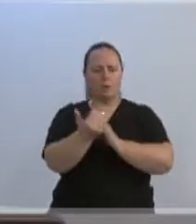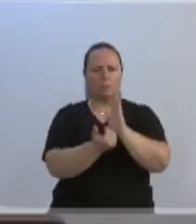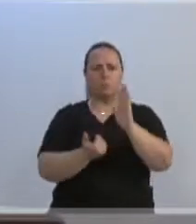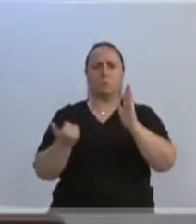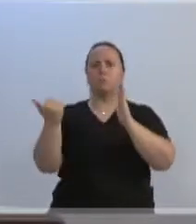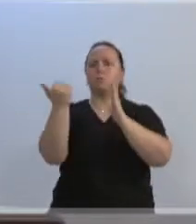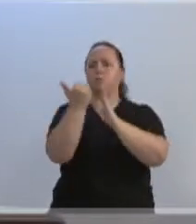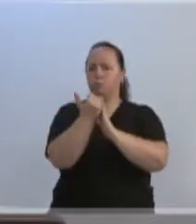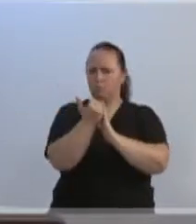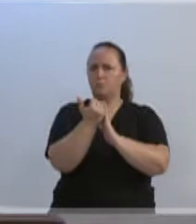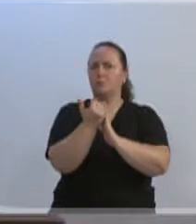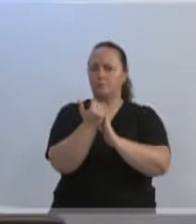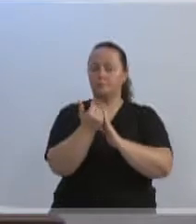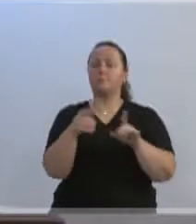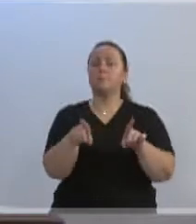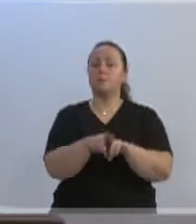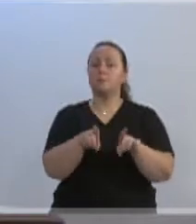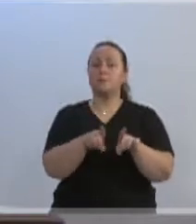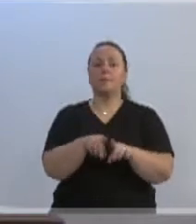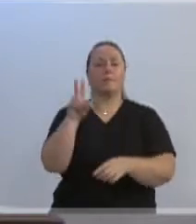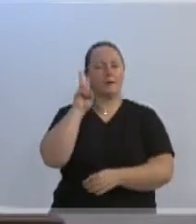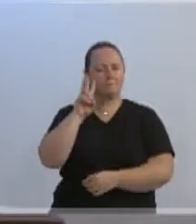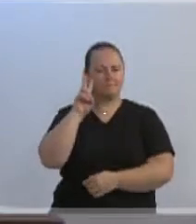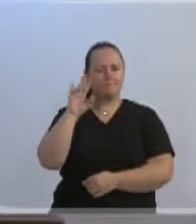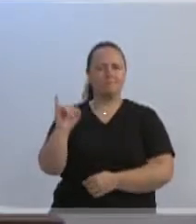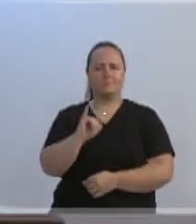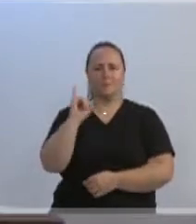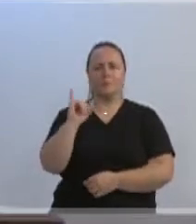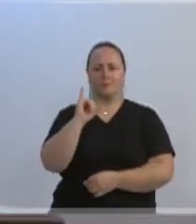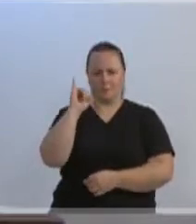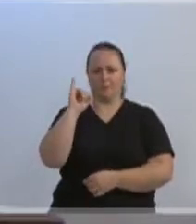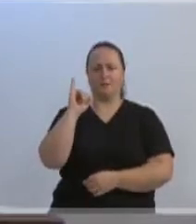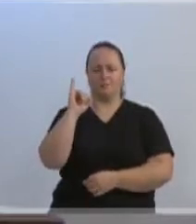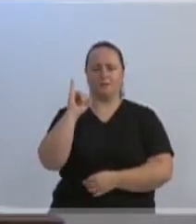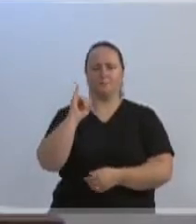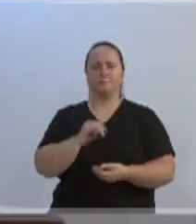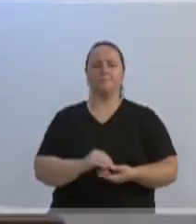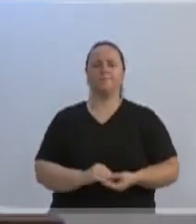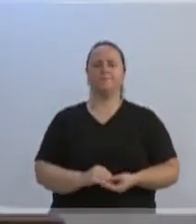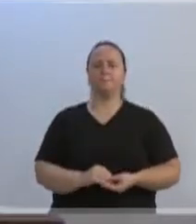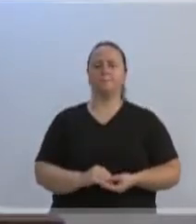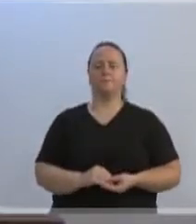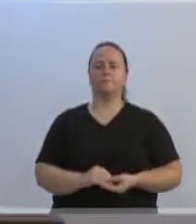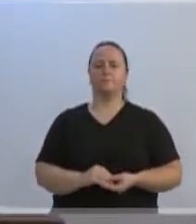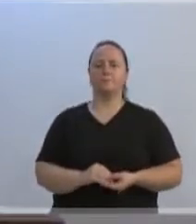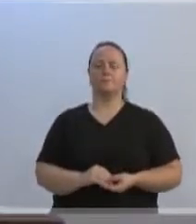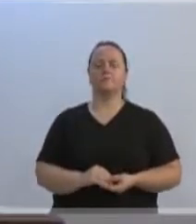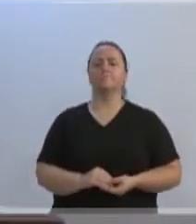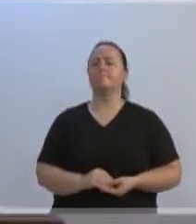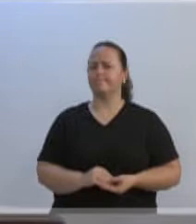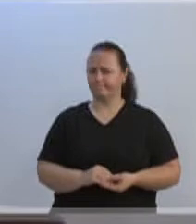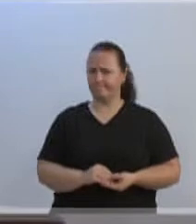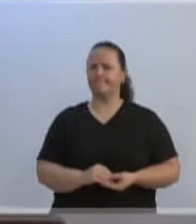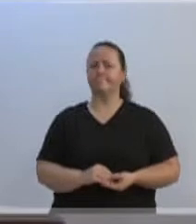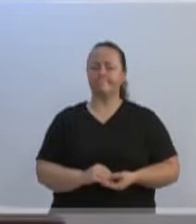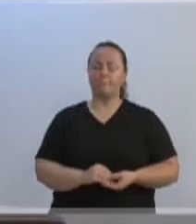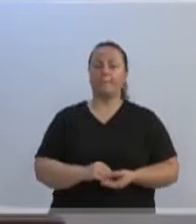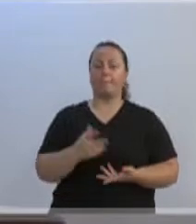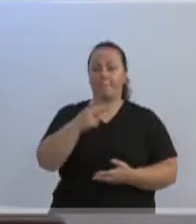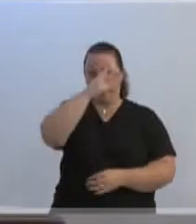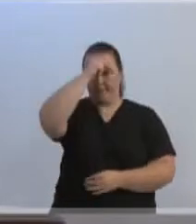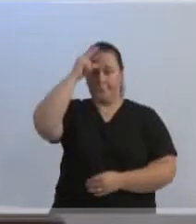é e também vale lembrar com muito bem foi dito aqui é obrigação o município precisa sim tem alguém